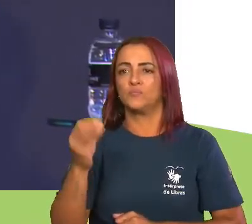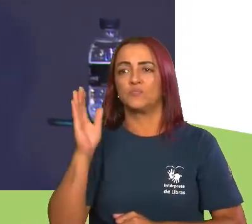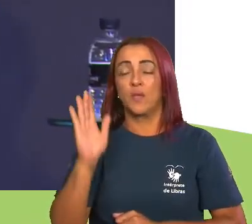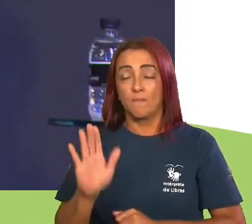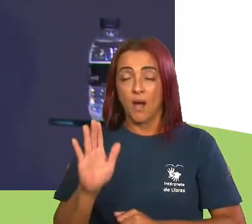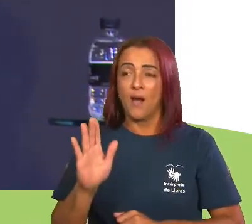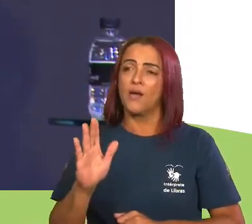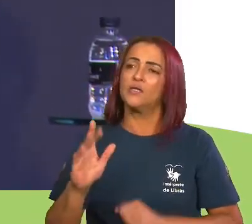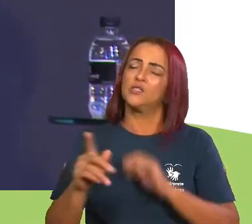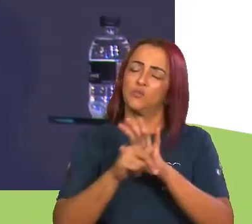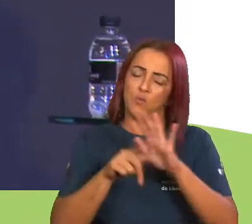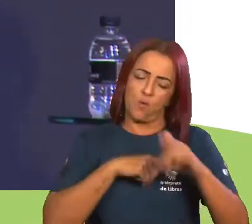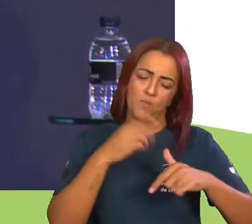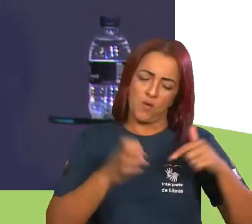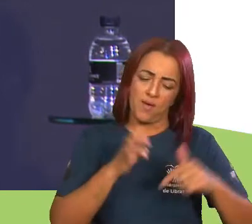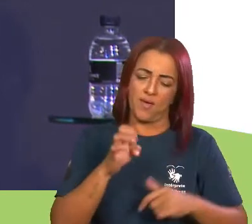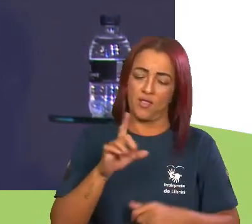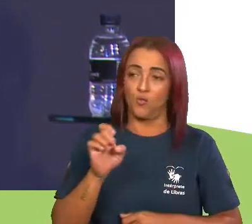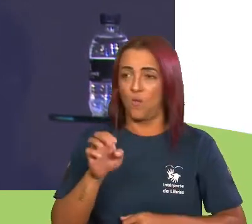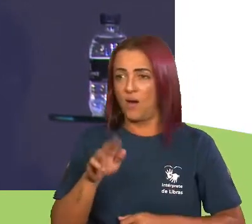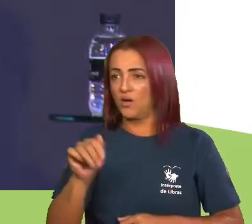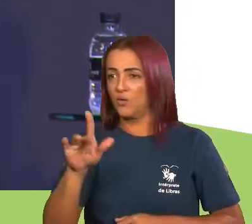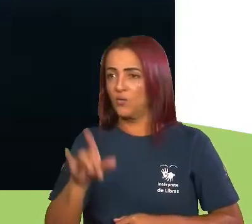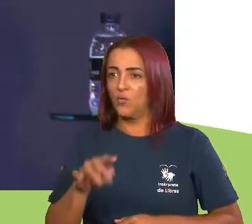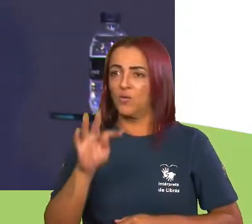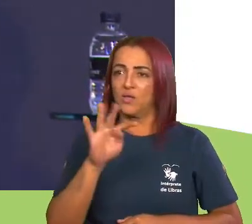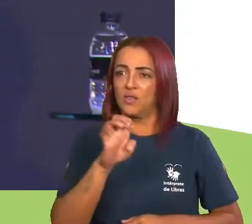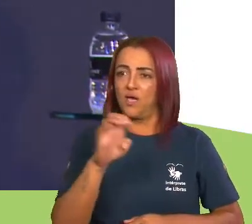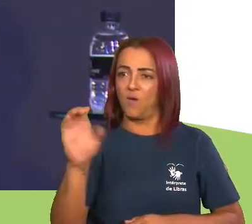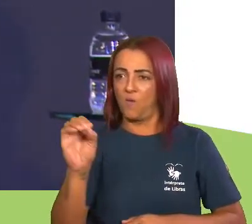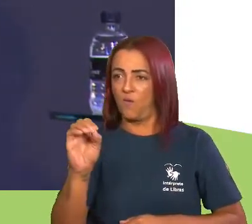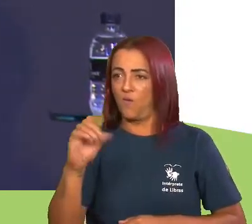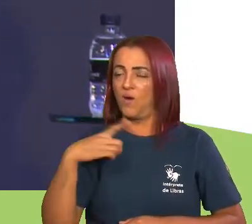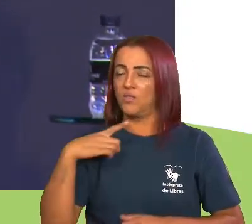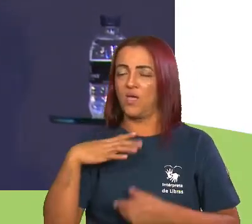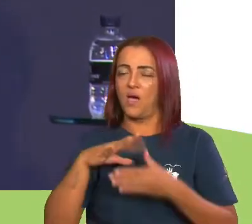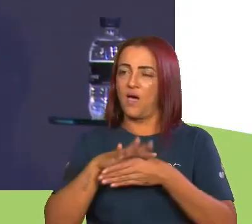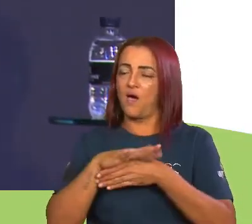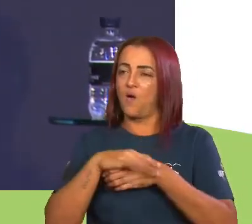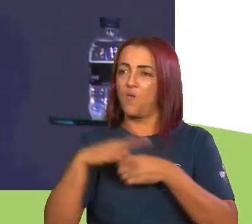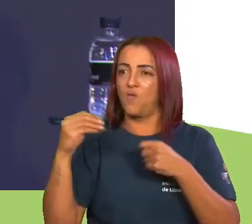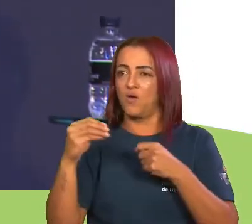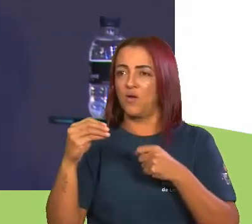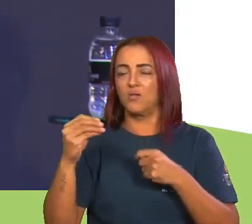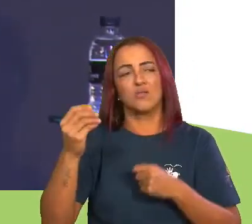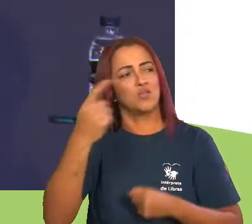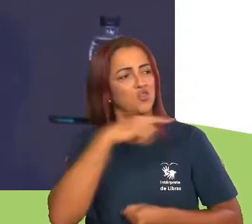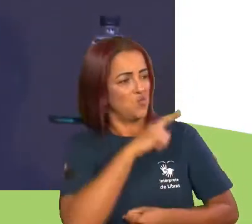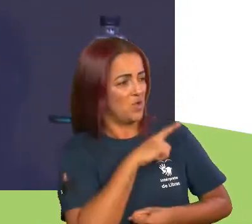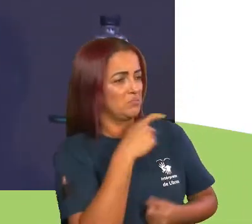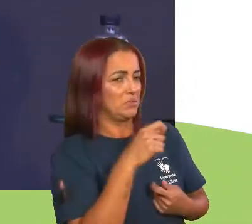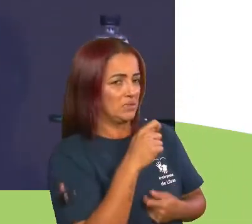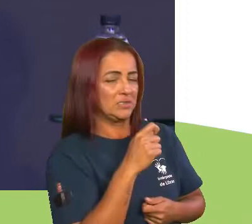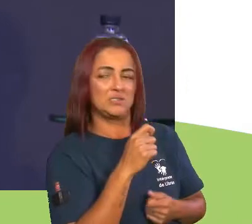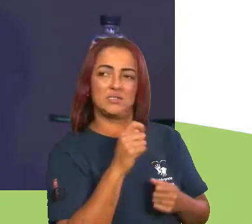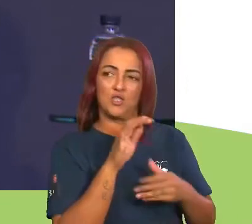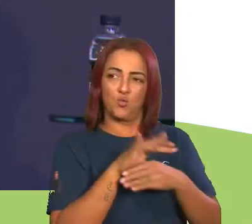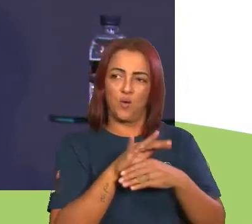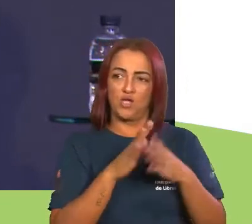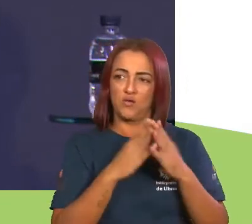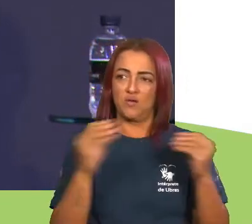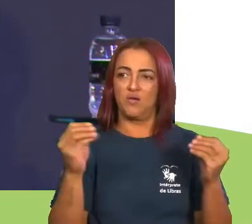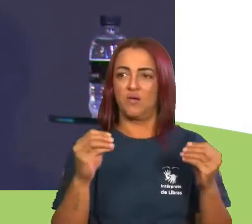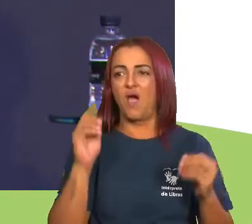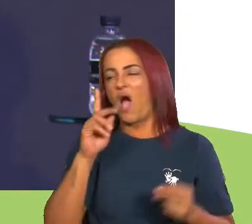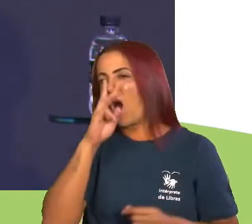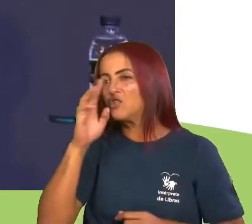ele falou, o Theo está curado, quem tem que curar é a gente. Então é